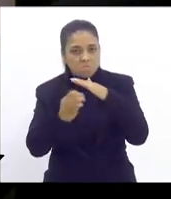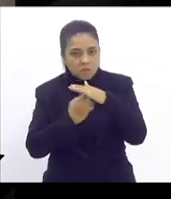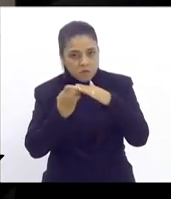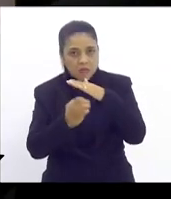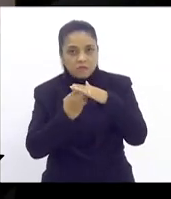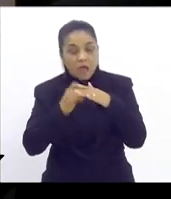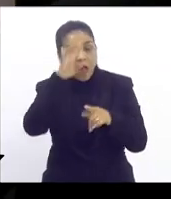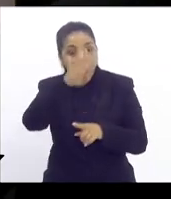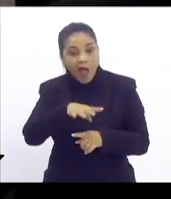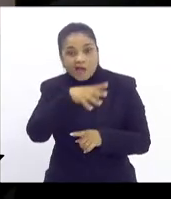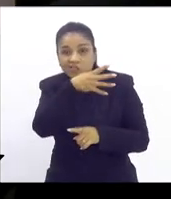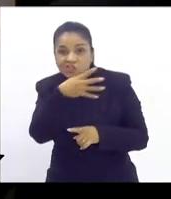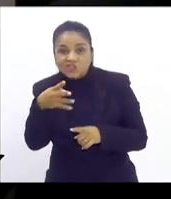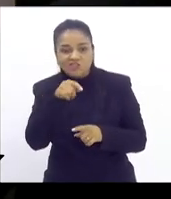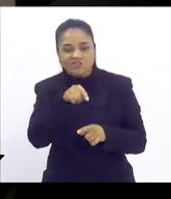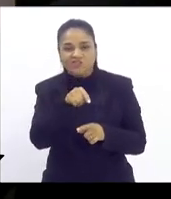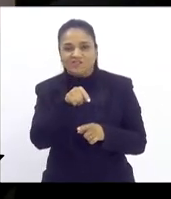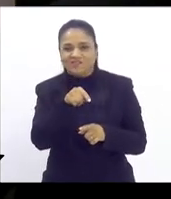agenda